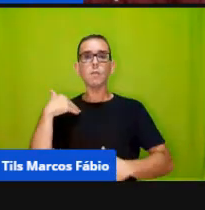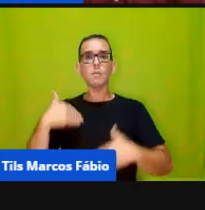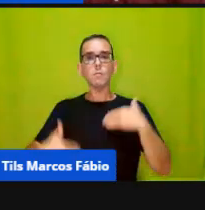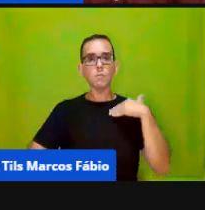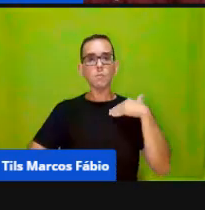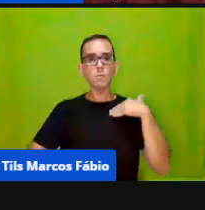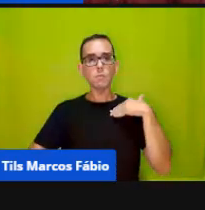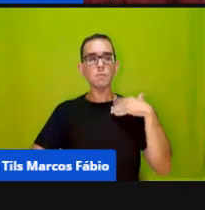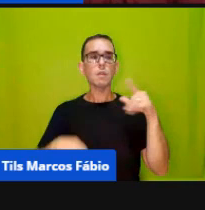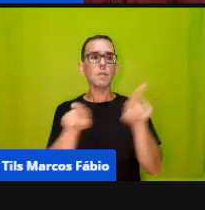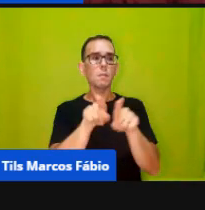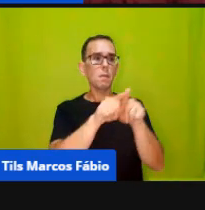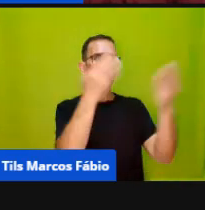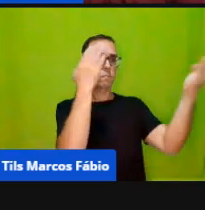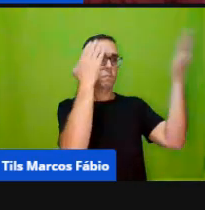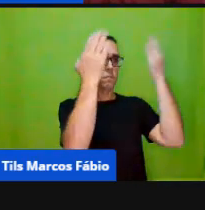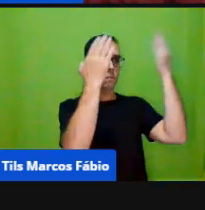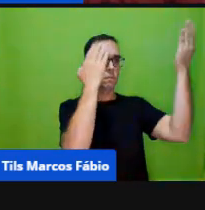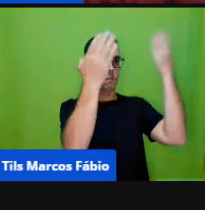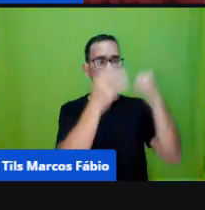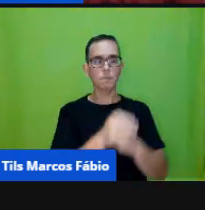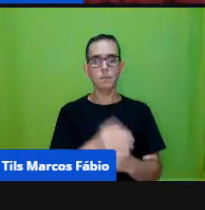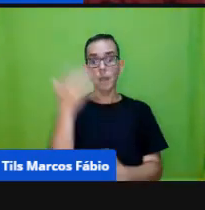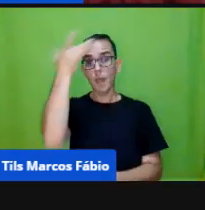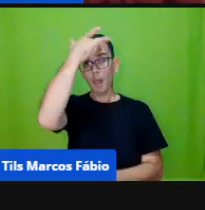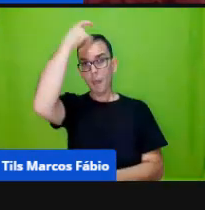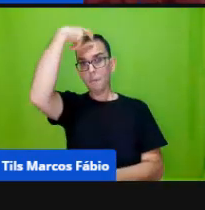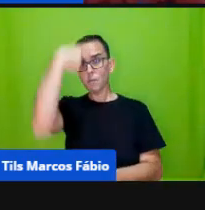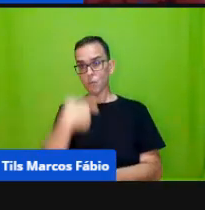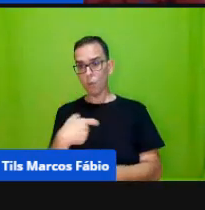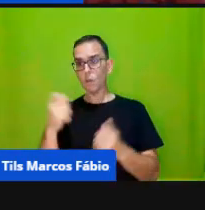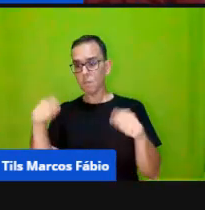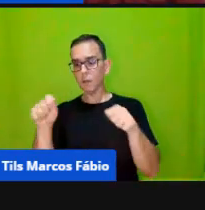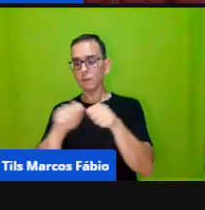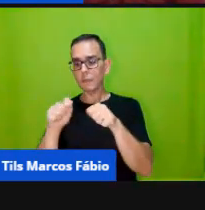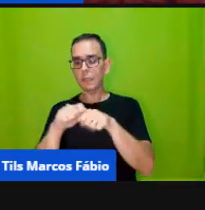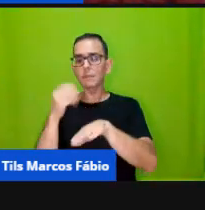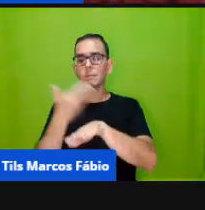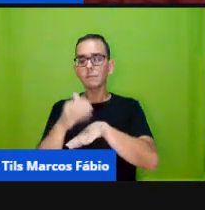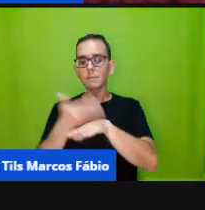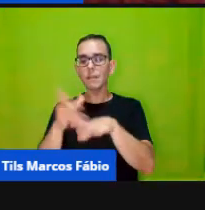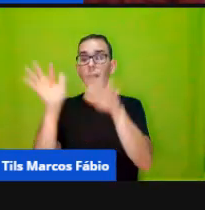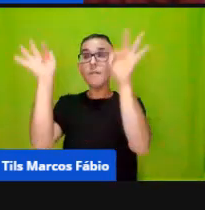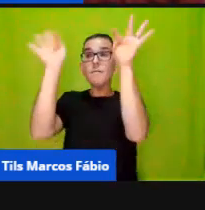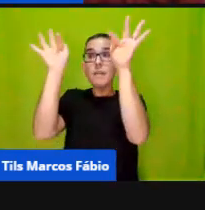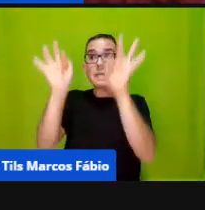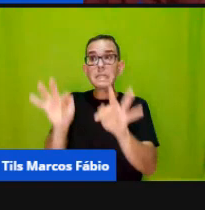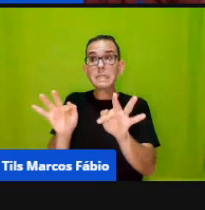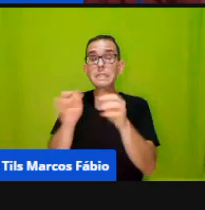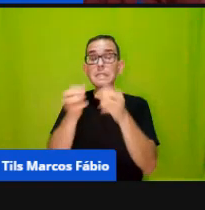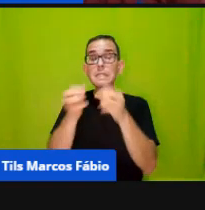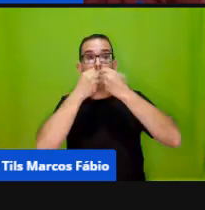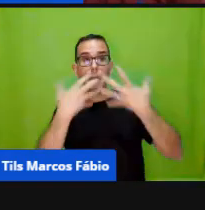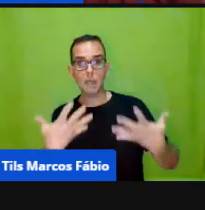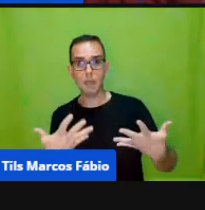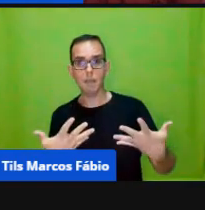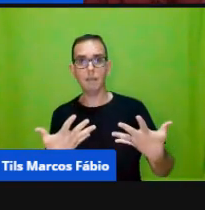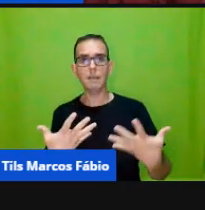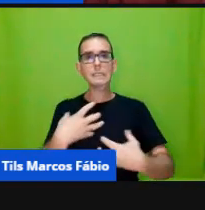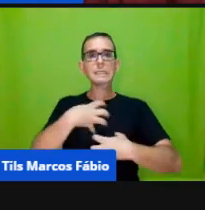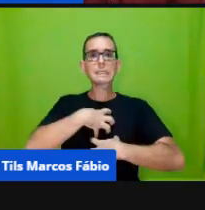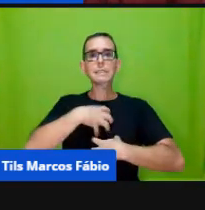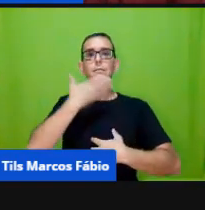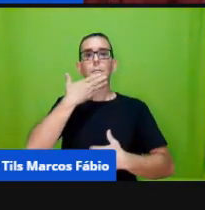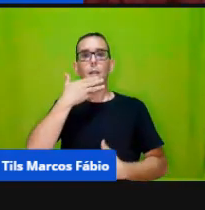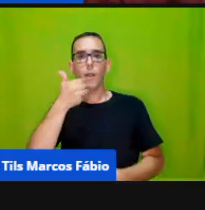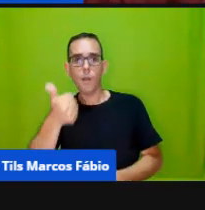psicológico. Ou seja, a pessoa que pratica esporte, ela está feliz, ela está bem, ela se sente melhor,